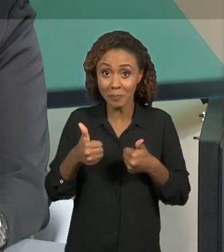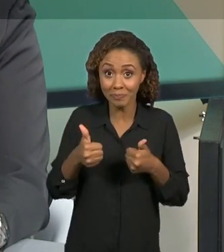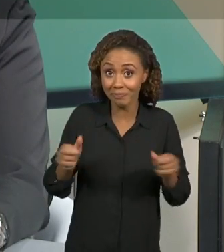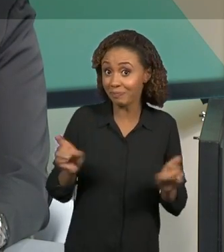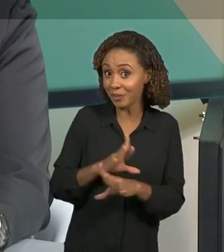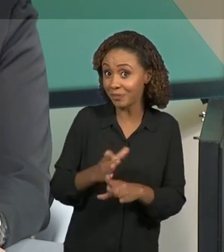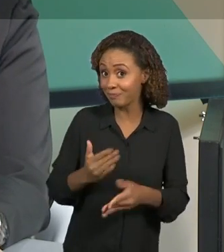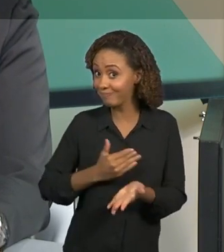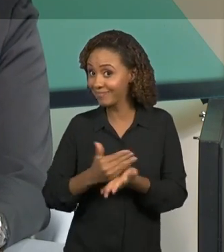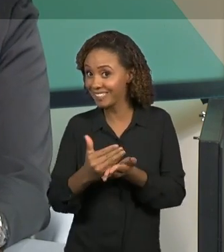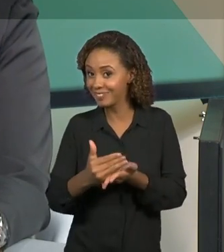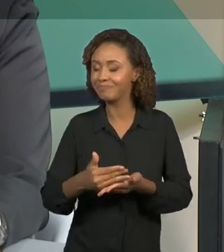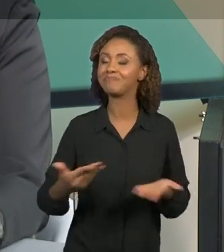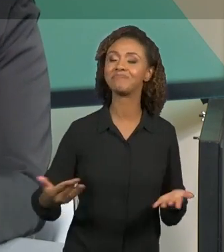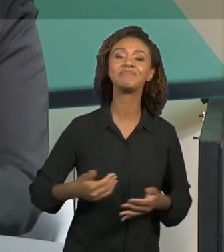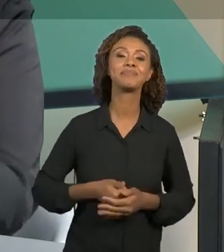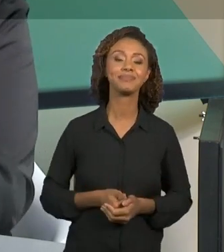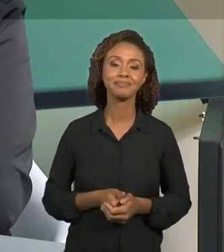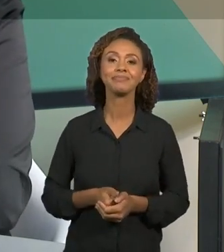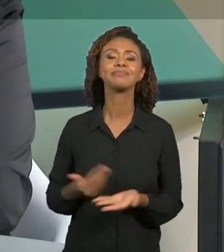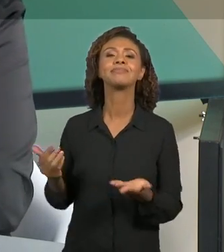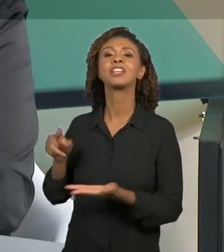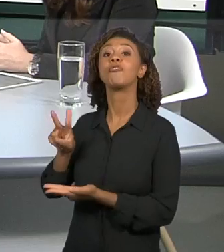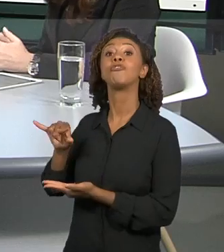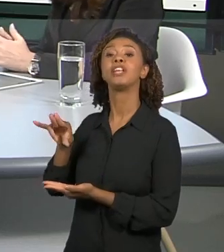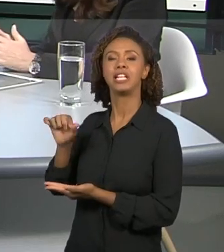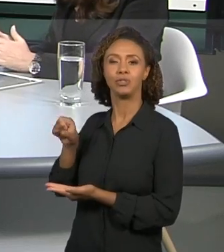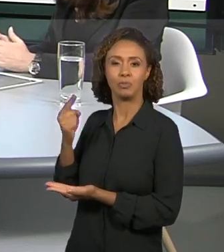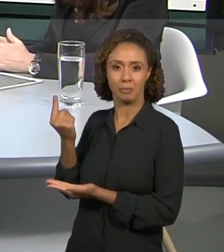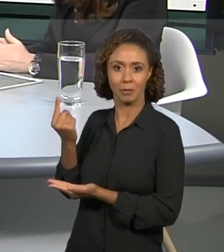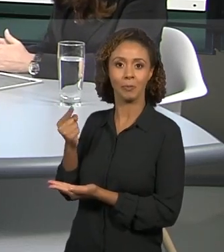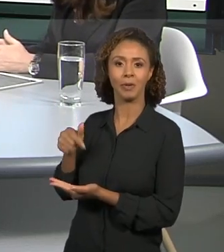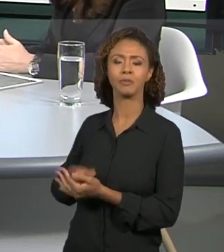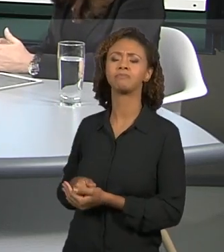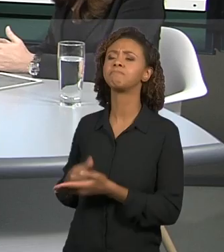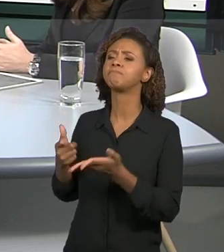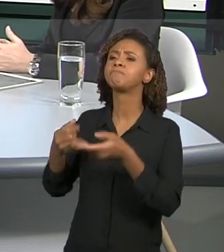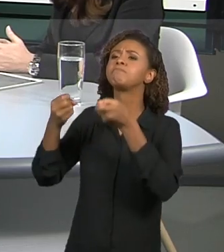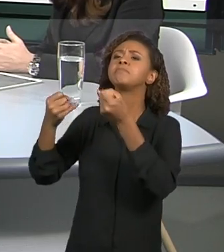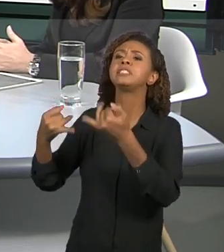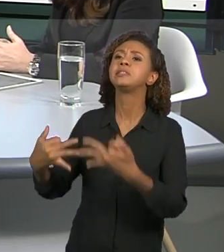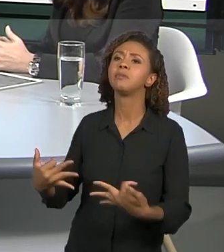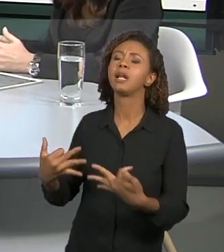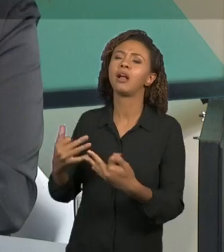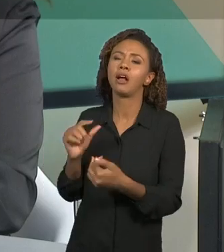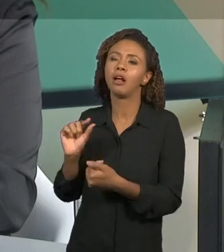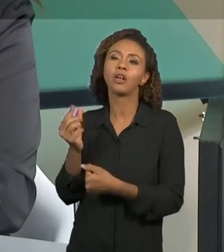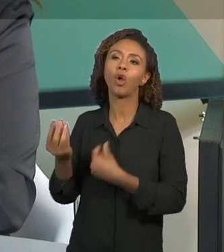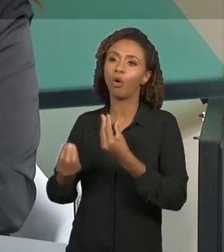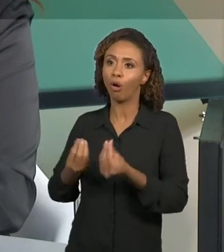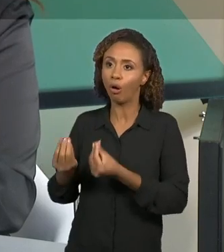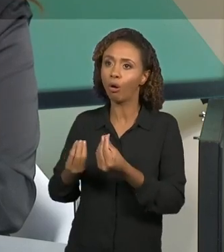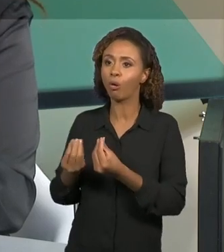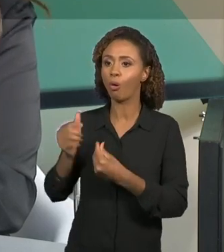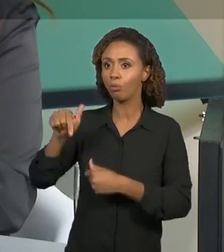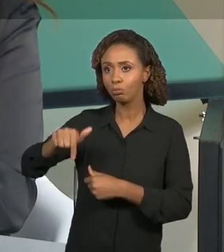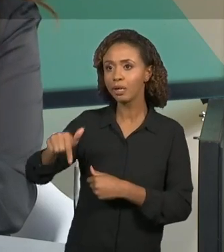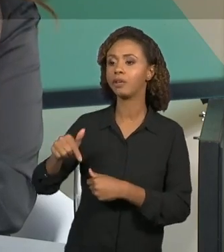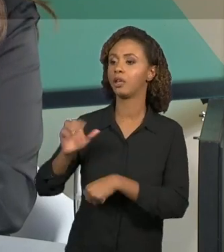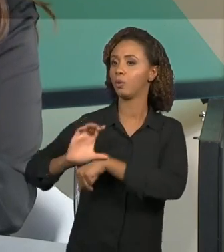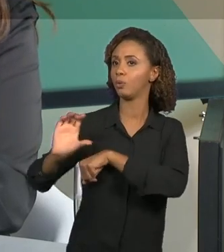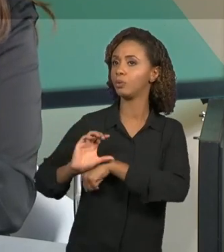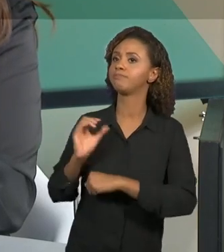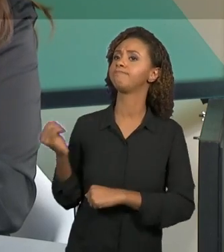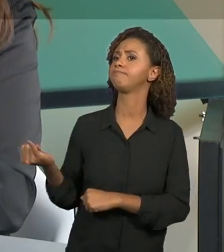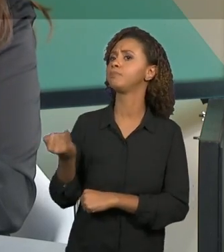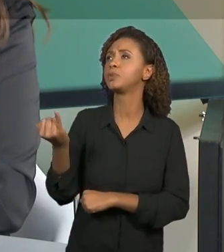vamos começar então tá bom vou começar agora com o vinicius tá vinícius diz um pouco para gente sobre a importância do